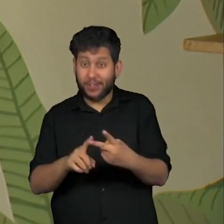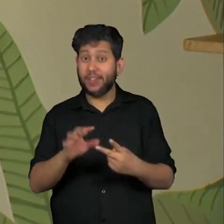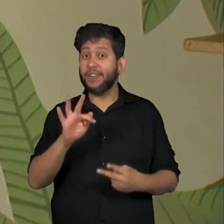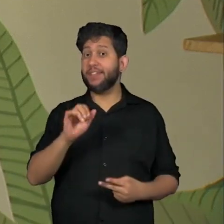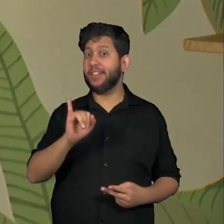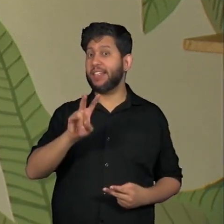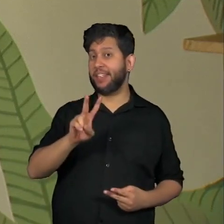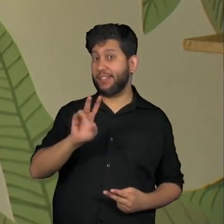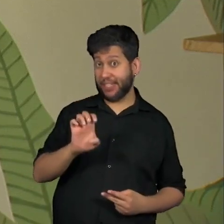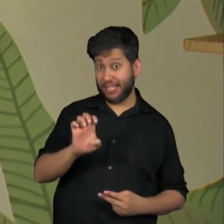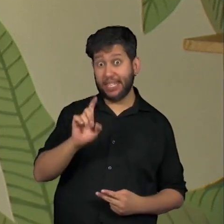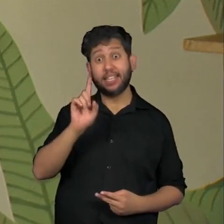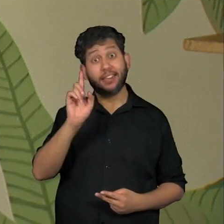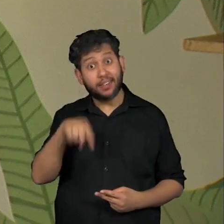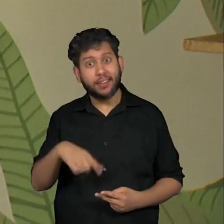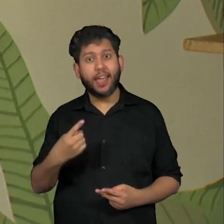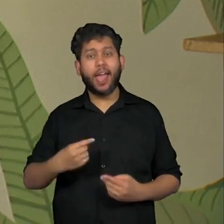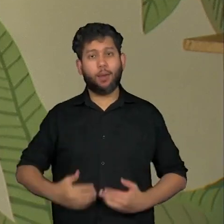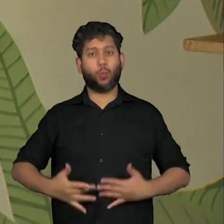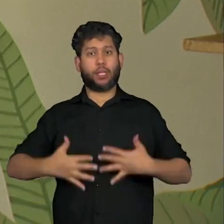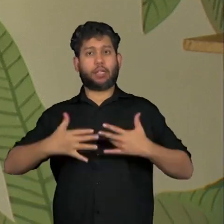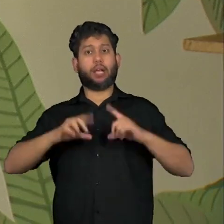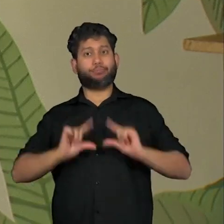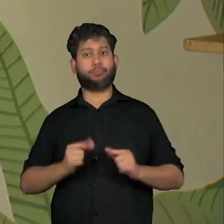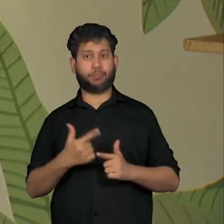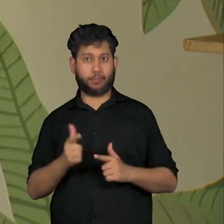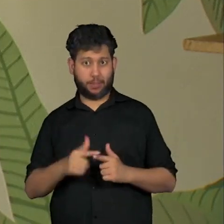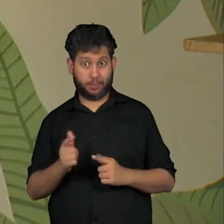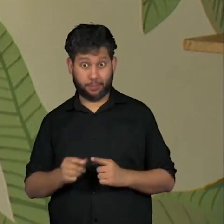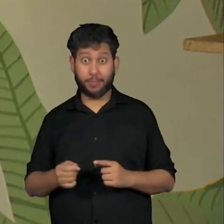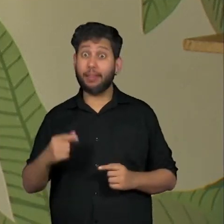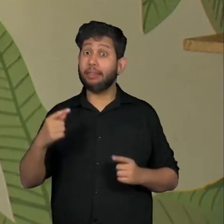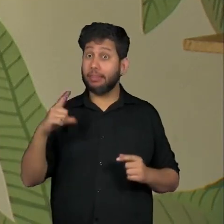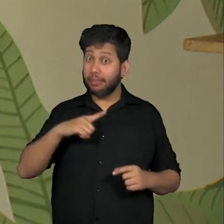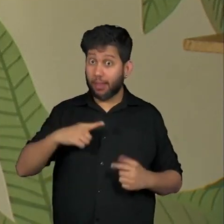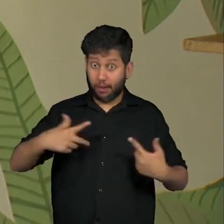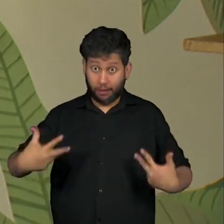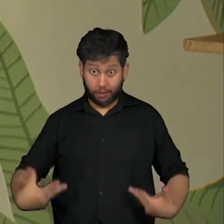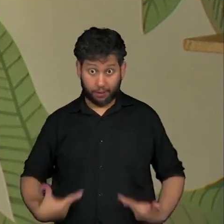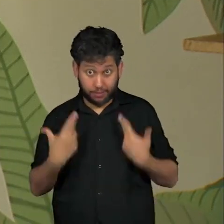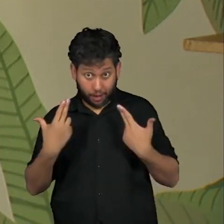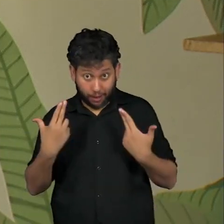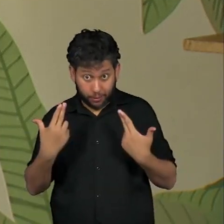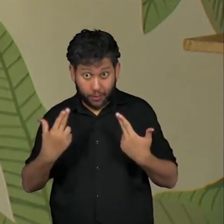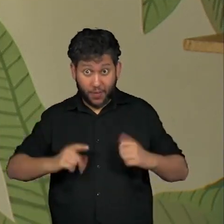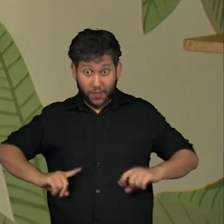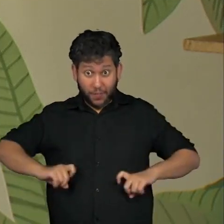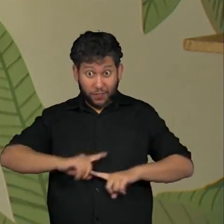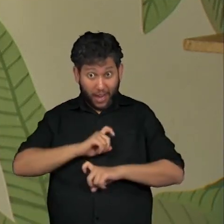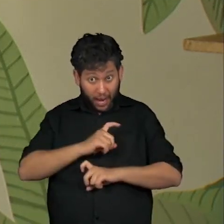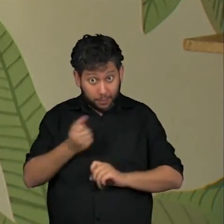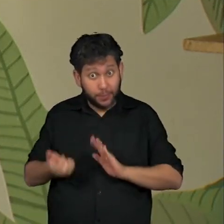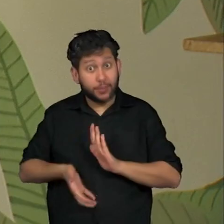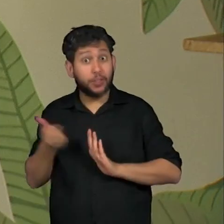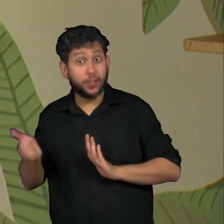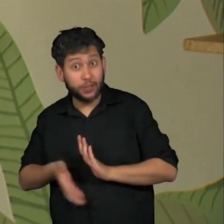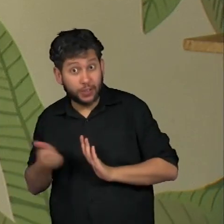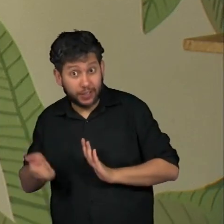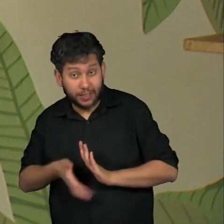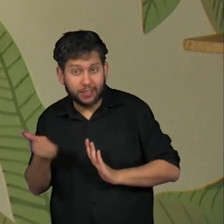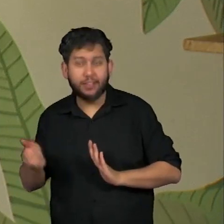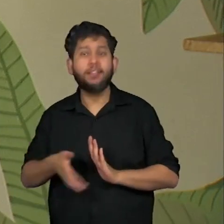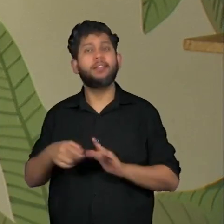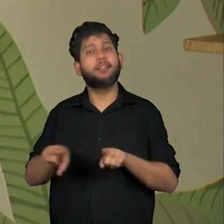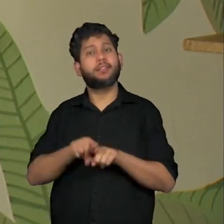gatos. Eles são castrados, são vermifugados, são vacinados e despulgados. Todo esse processo,